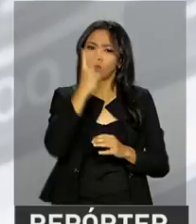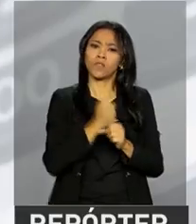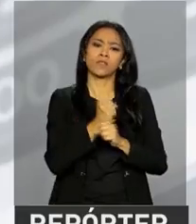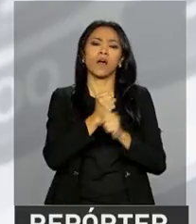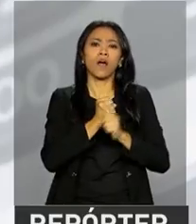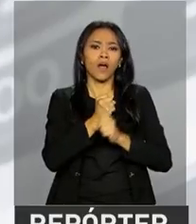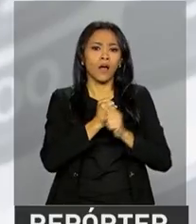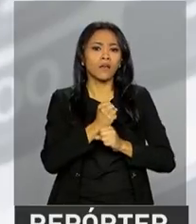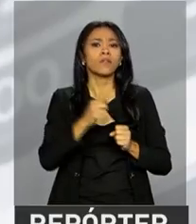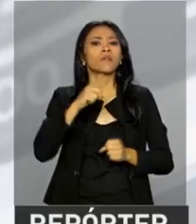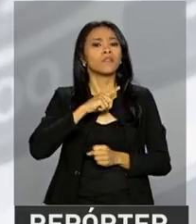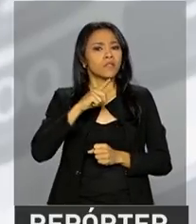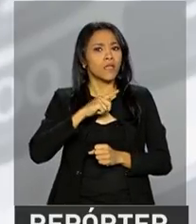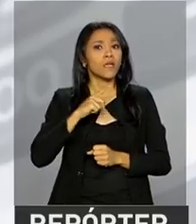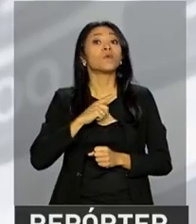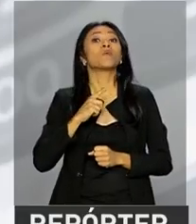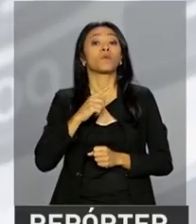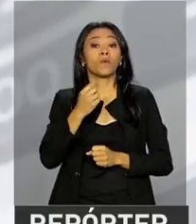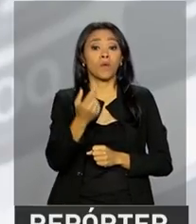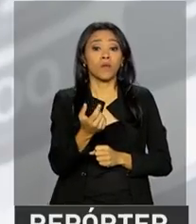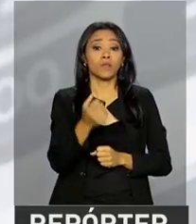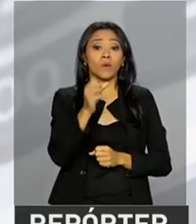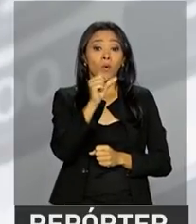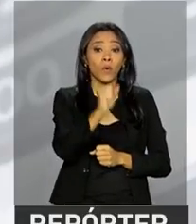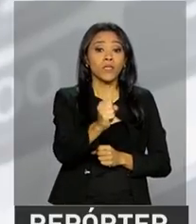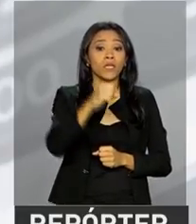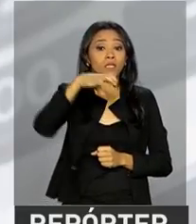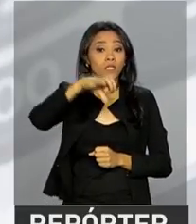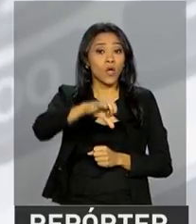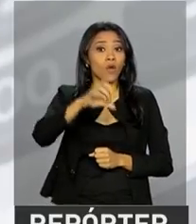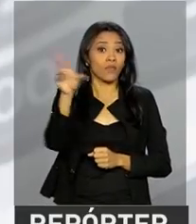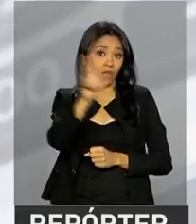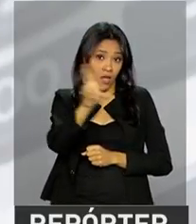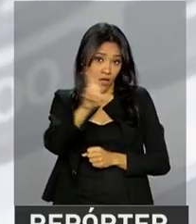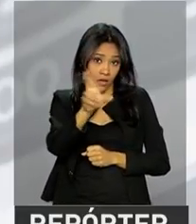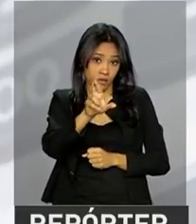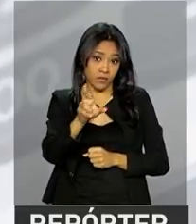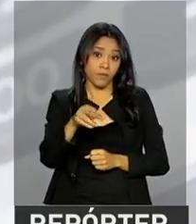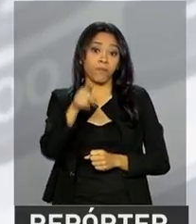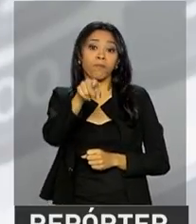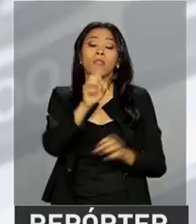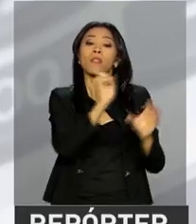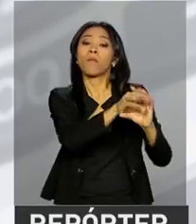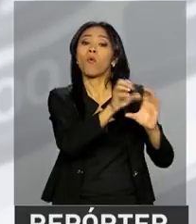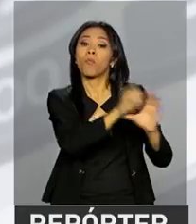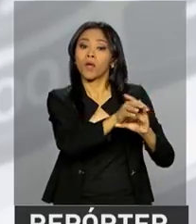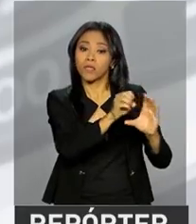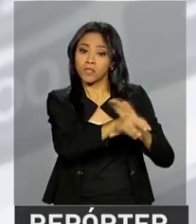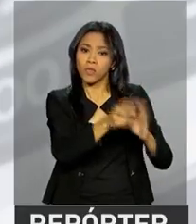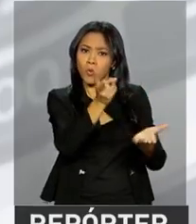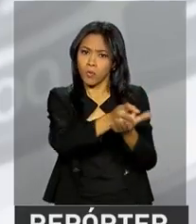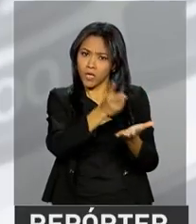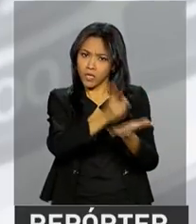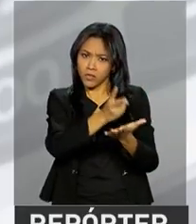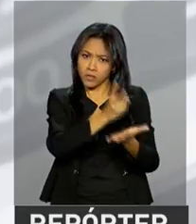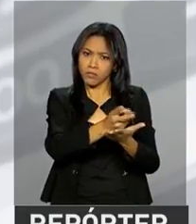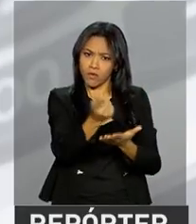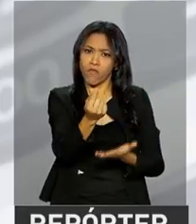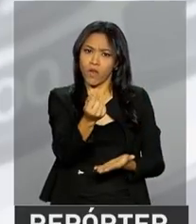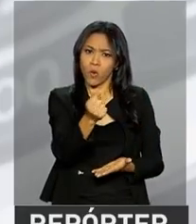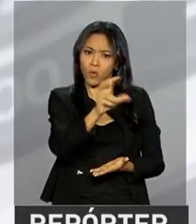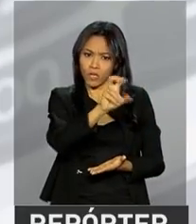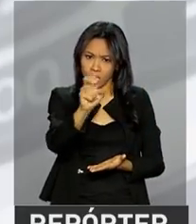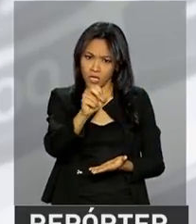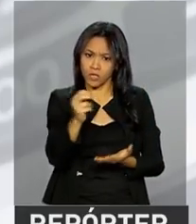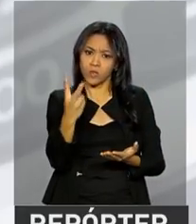tem um rendimento de cerca de oitenta e nove reais enquanto que na poupança o mesmo valor pelo mesmo